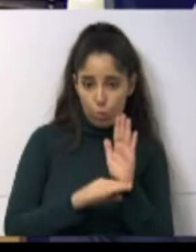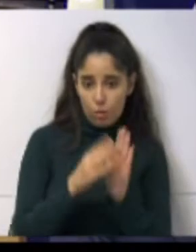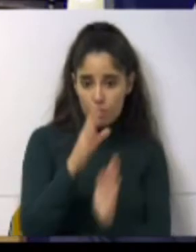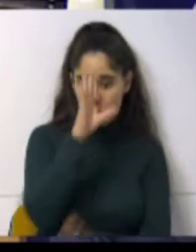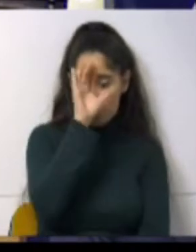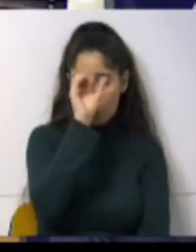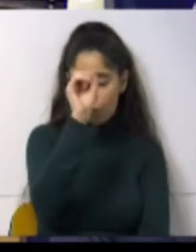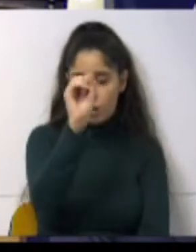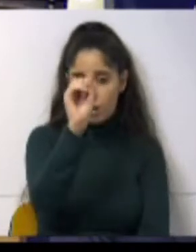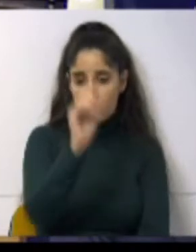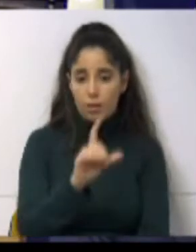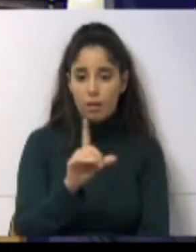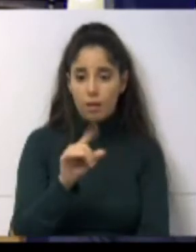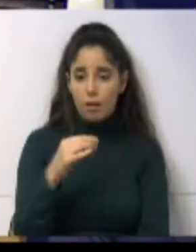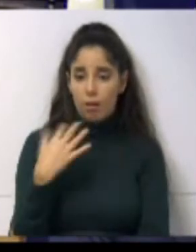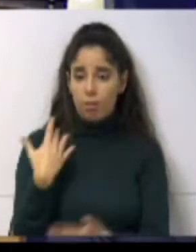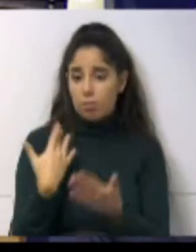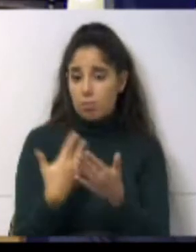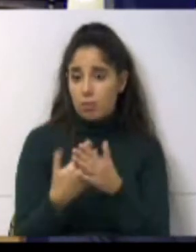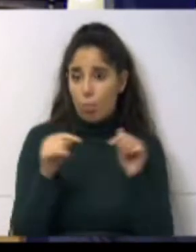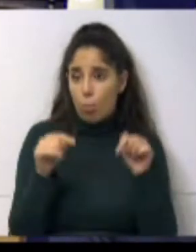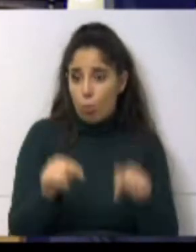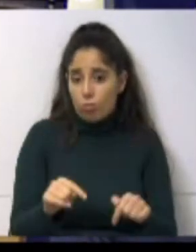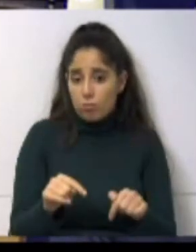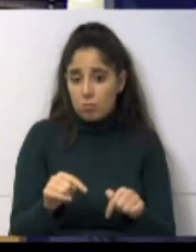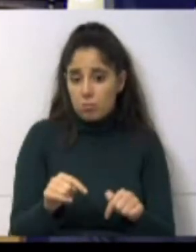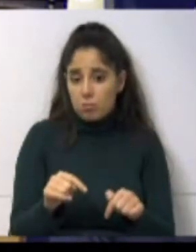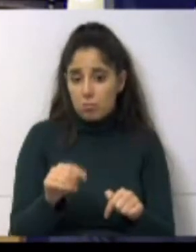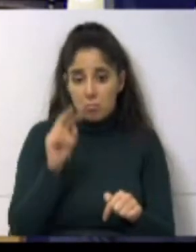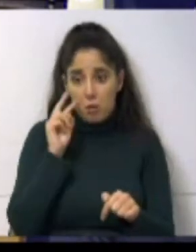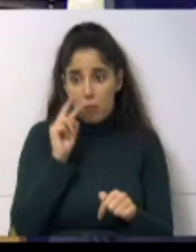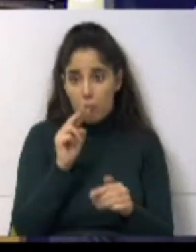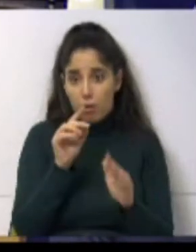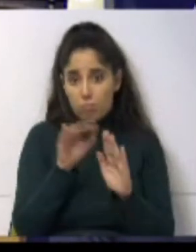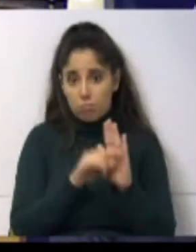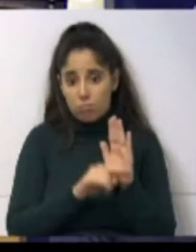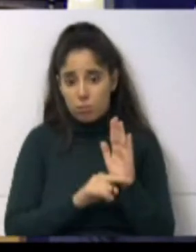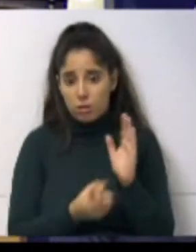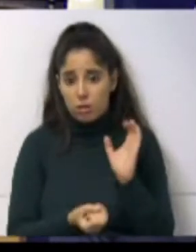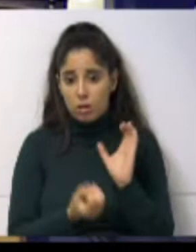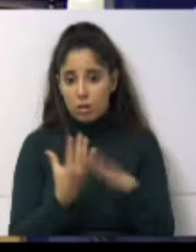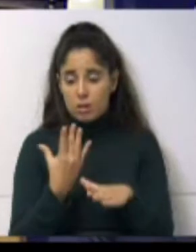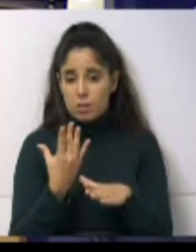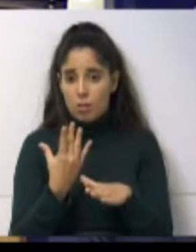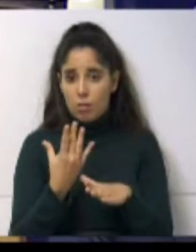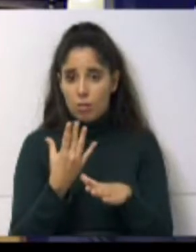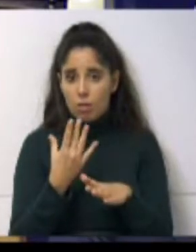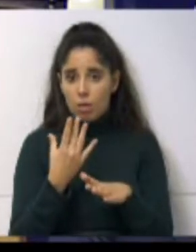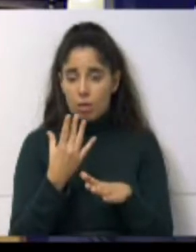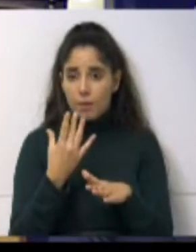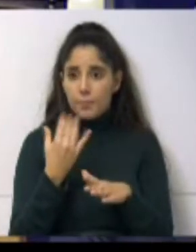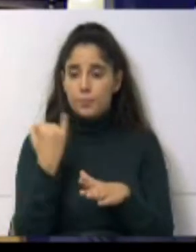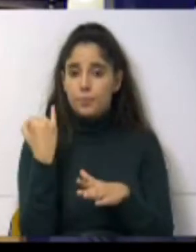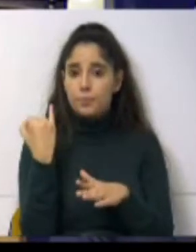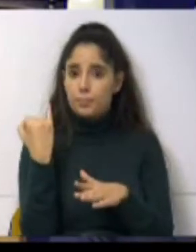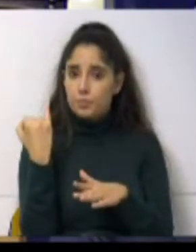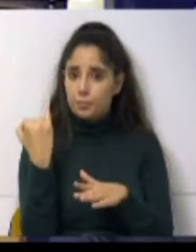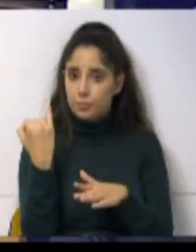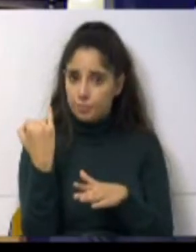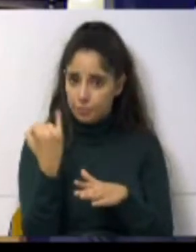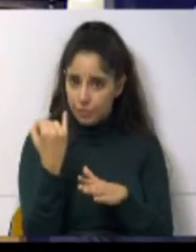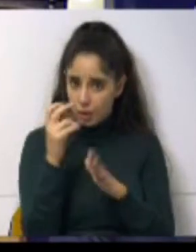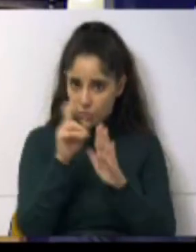medida e até hoje não se vislumbra essa medida da criação da entidade reguladora para as águas e